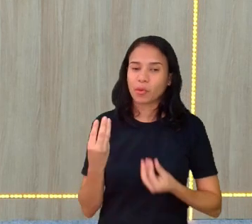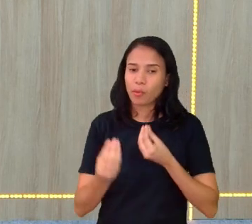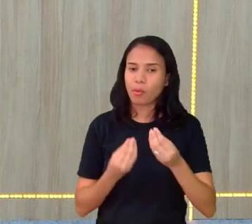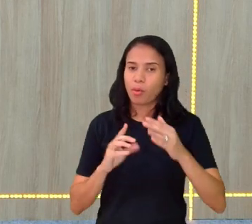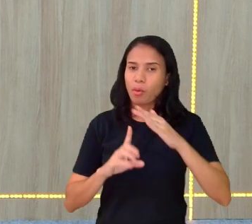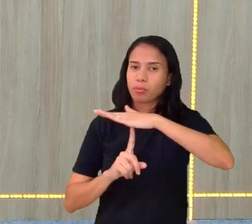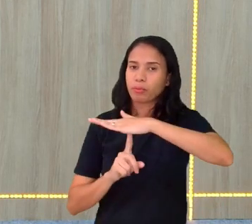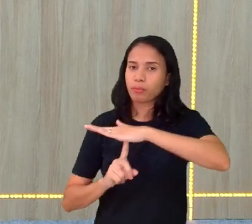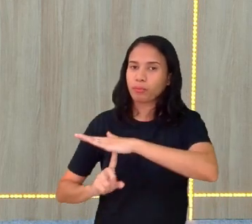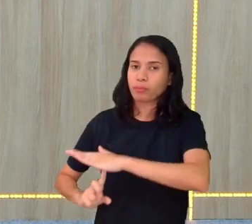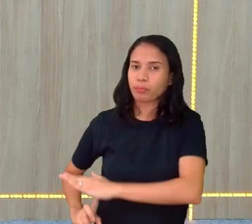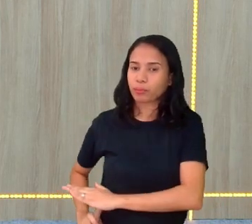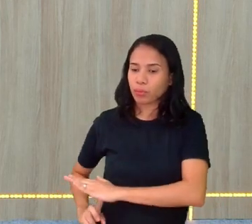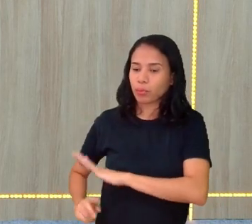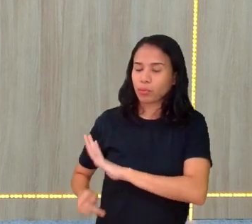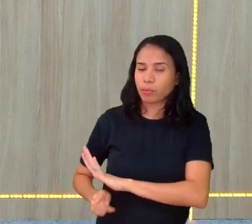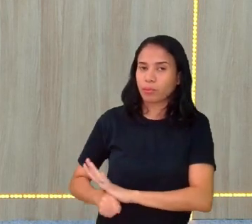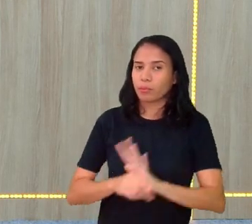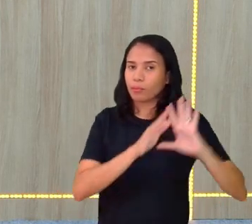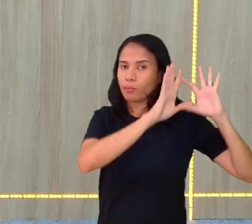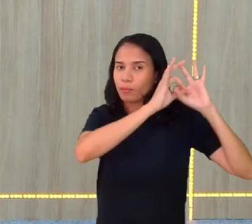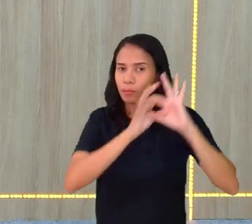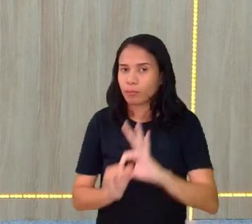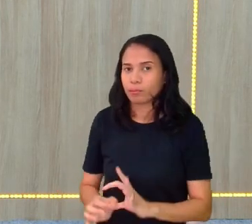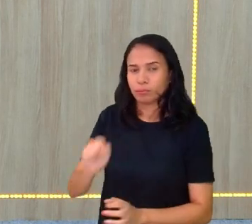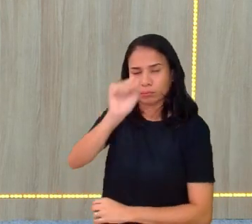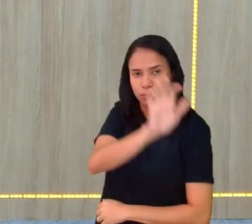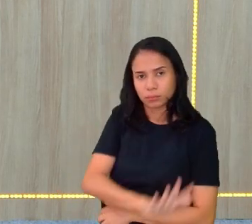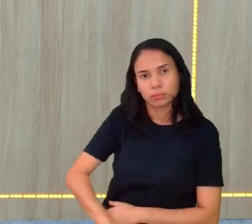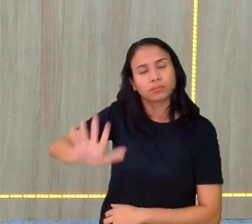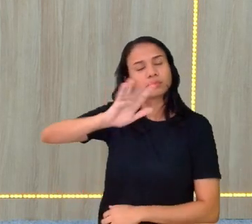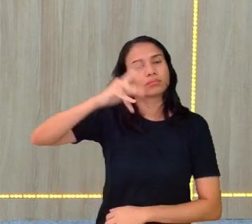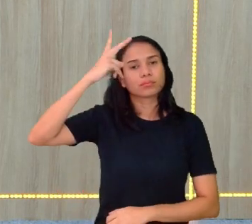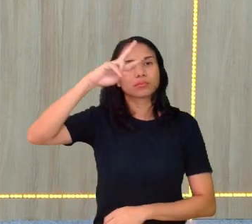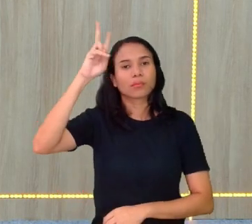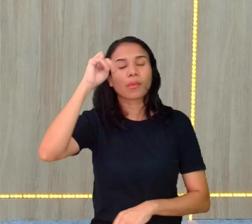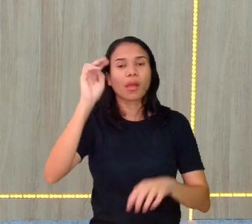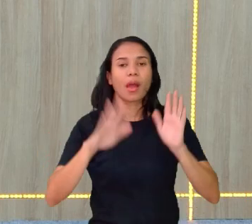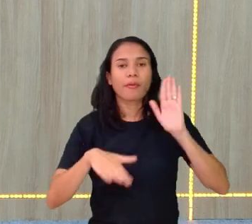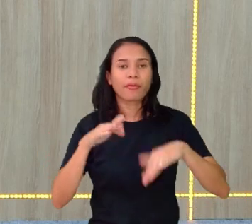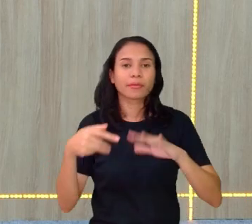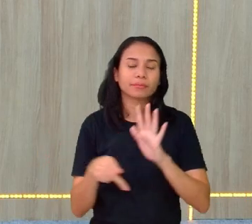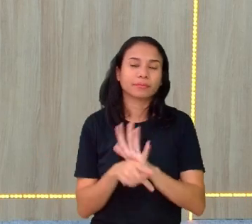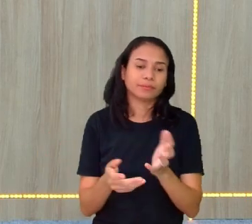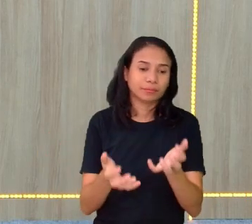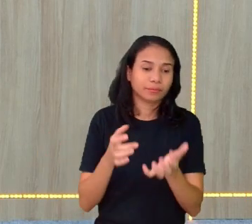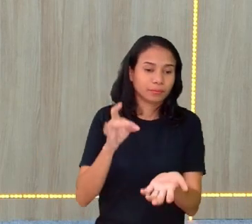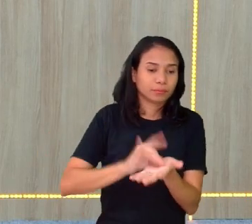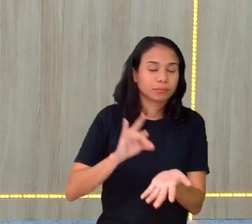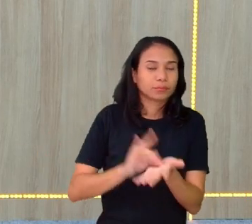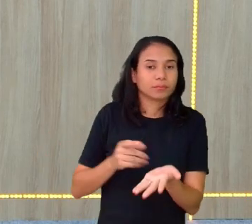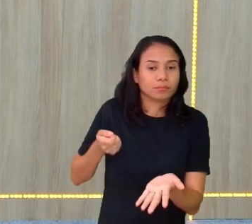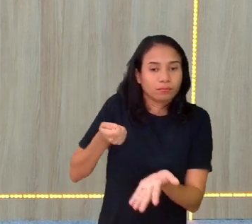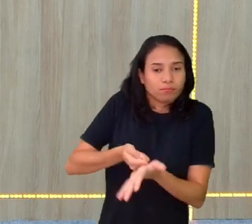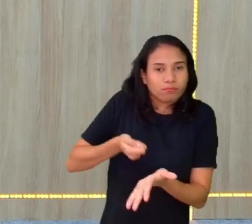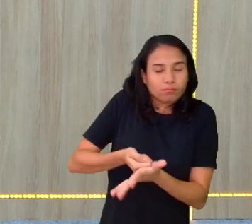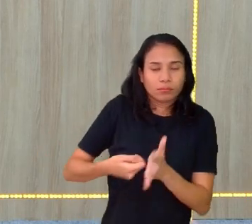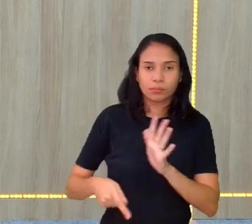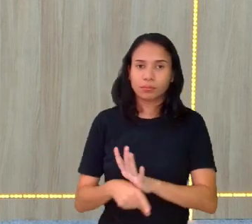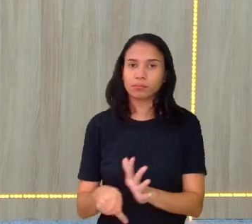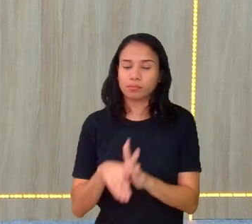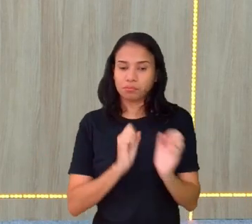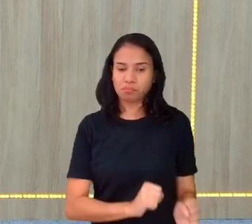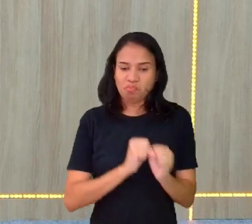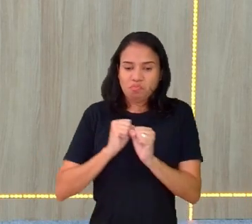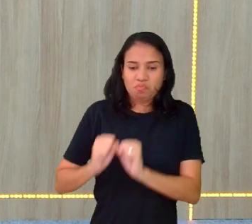apagados, ocultados dentro dessa grande história oficial, né, que muitas vezes quer ali colocar, impor um